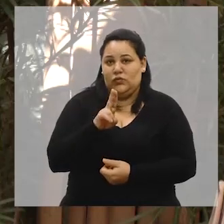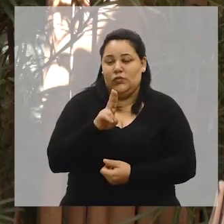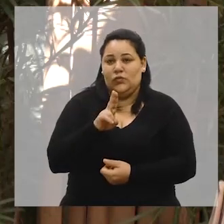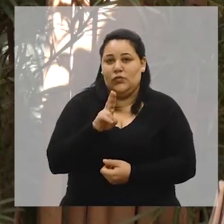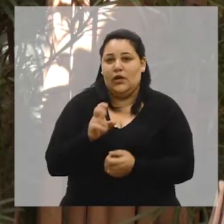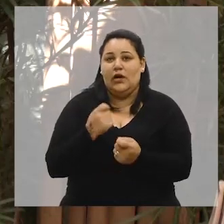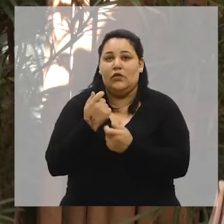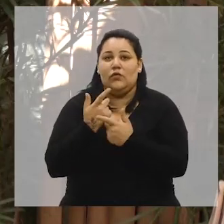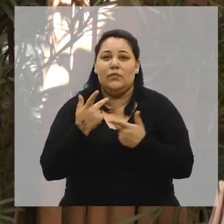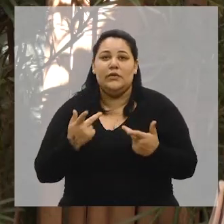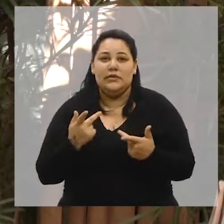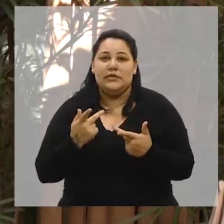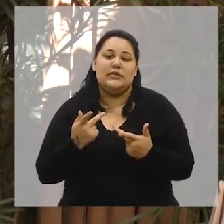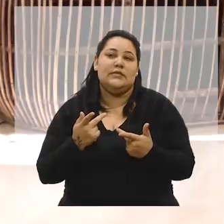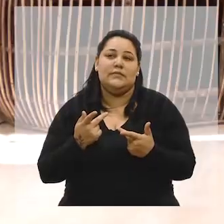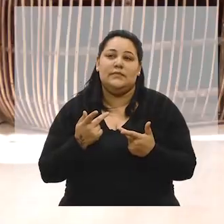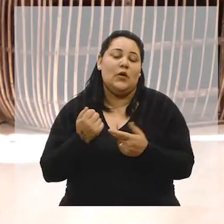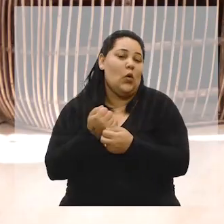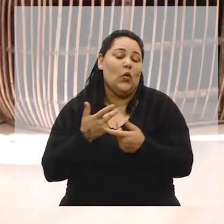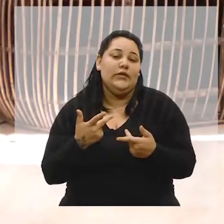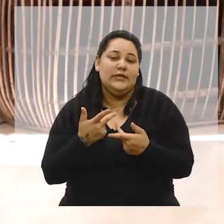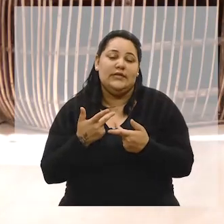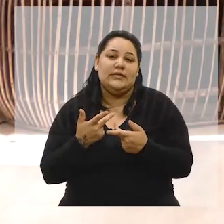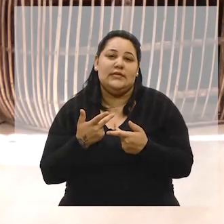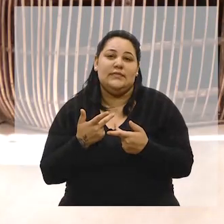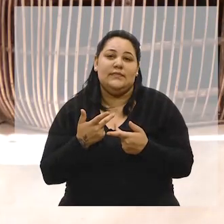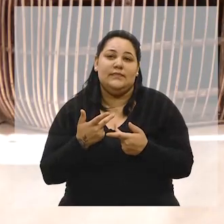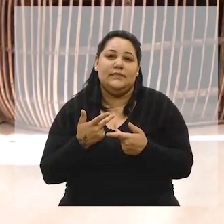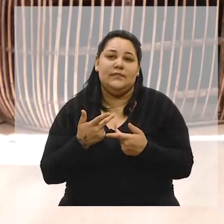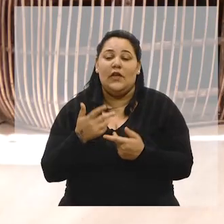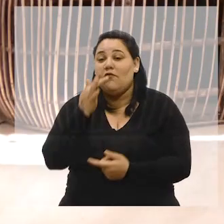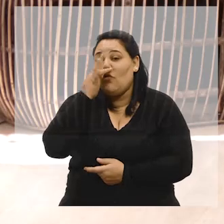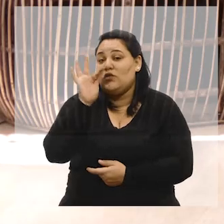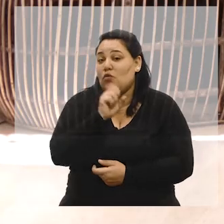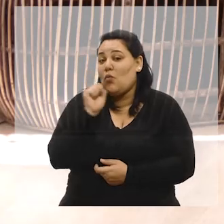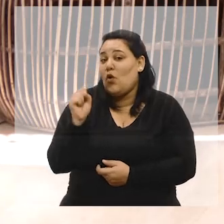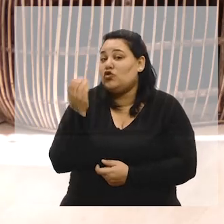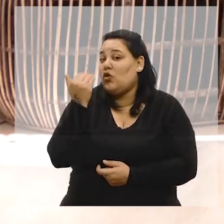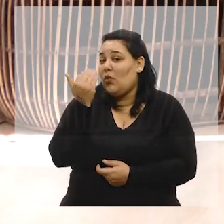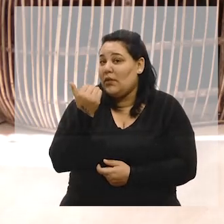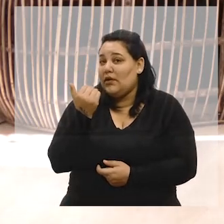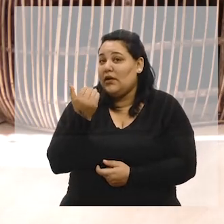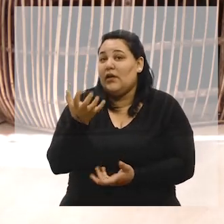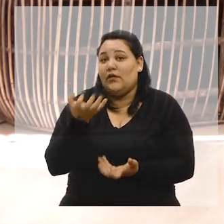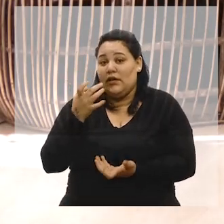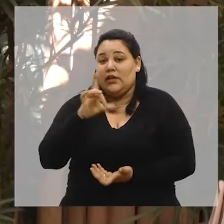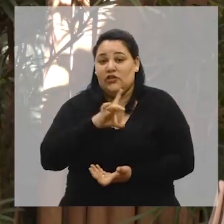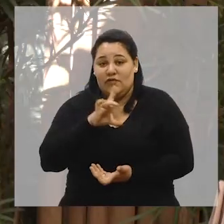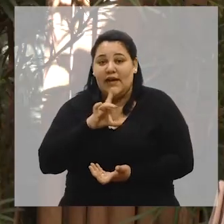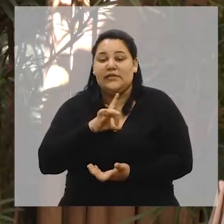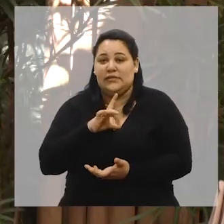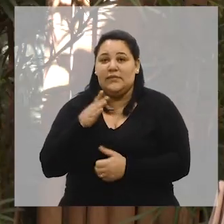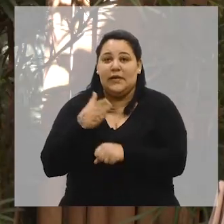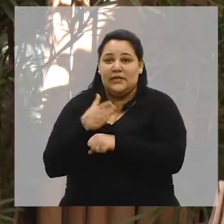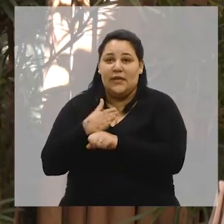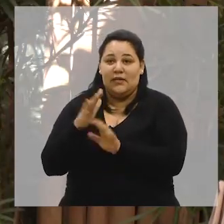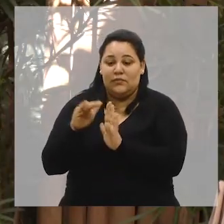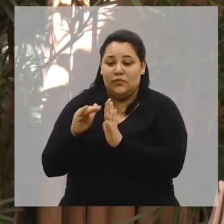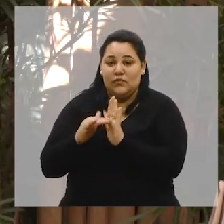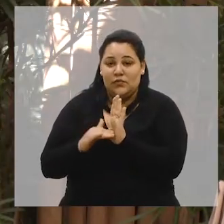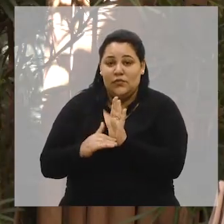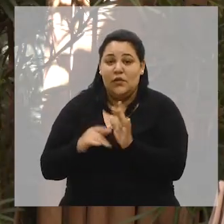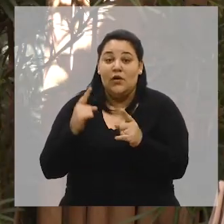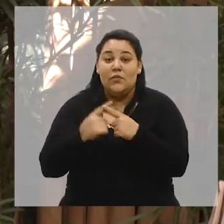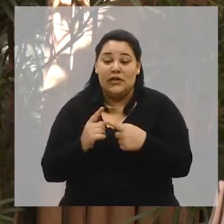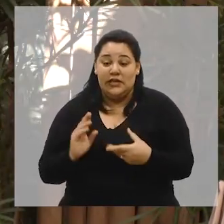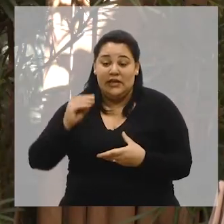algumas punks, né? Nossa, então, a gente... flores comestíveis, eu queria que tivesse no cardápio.